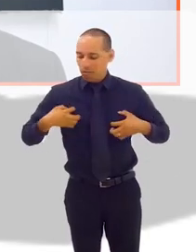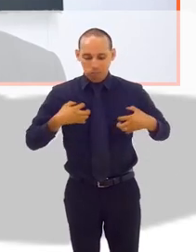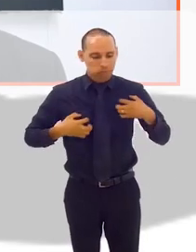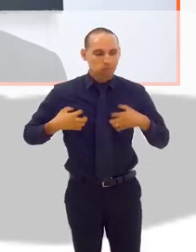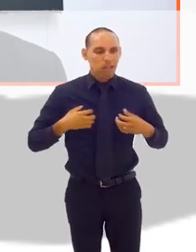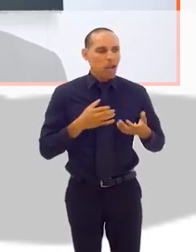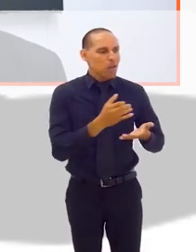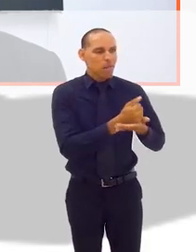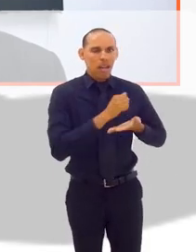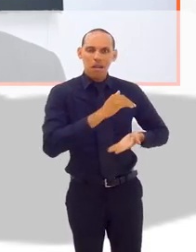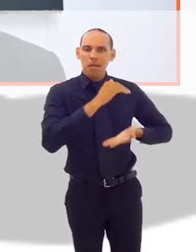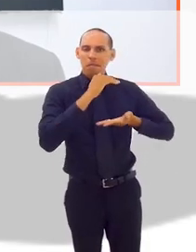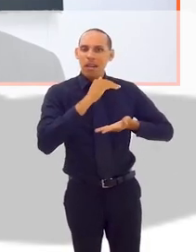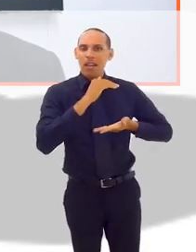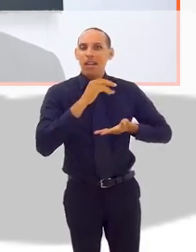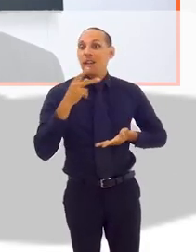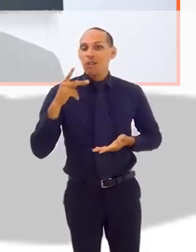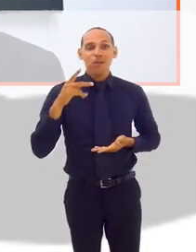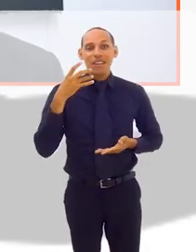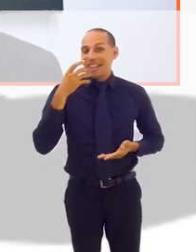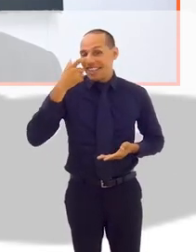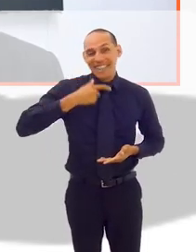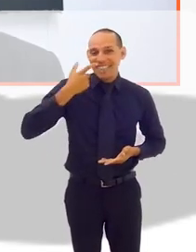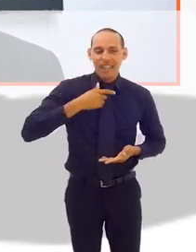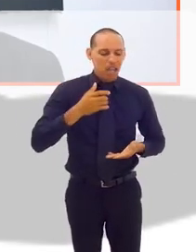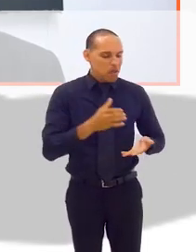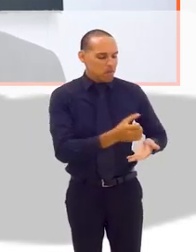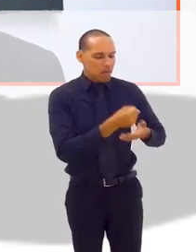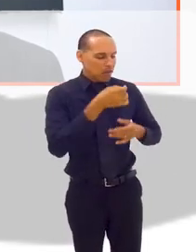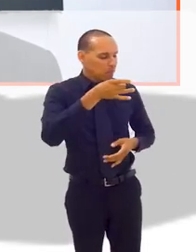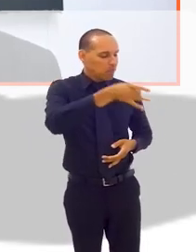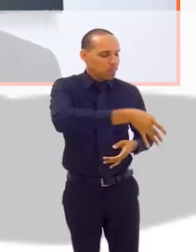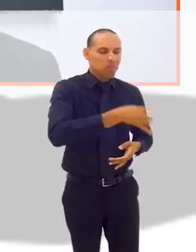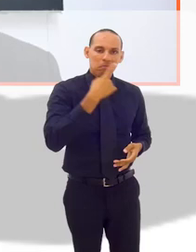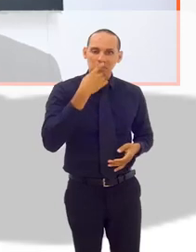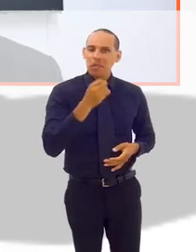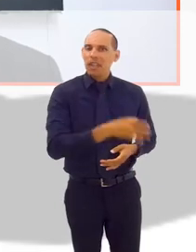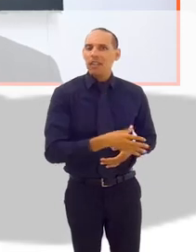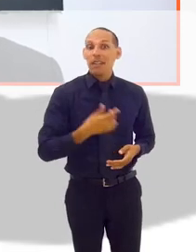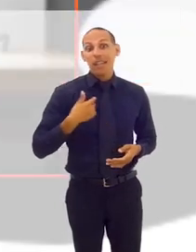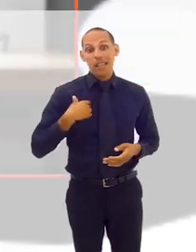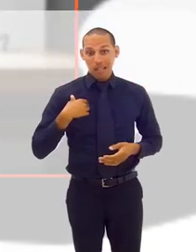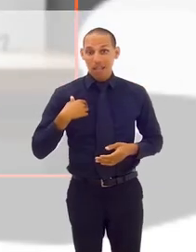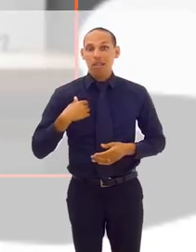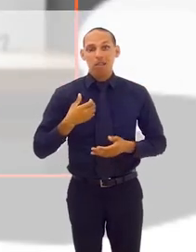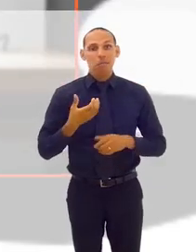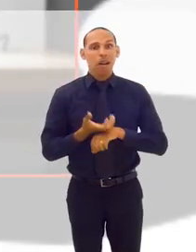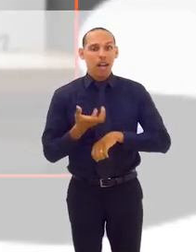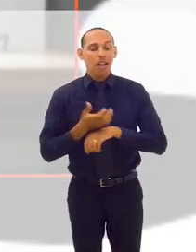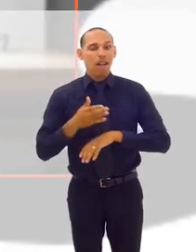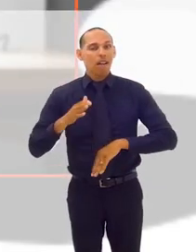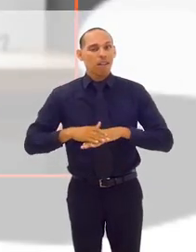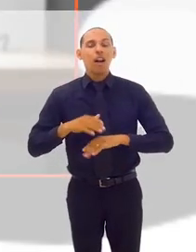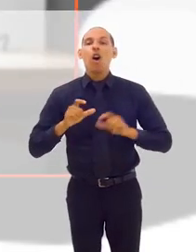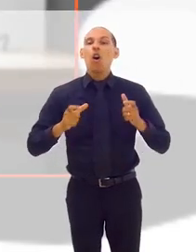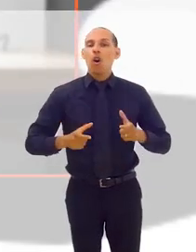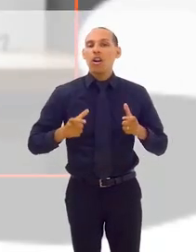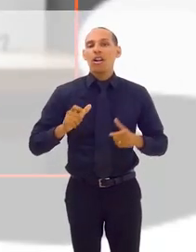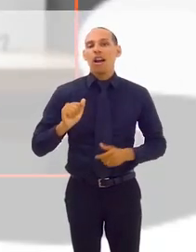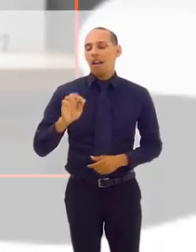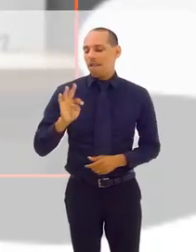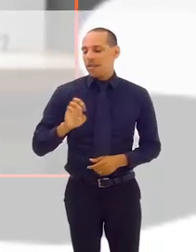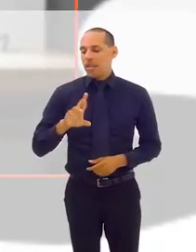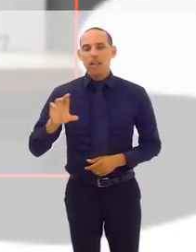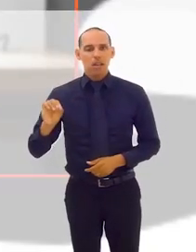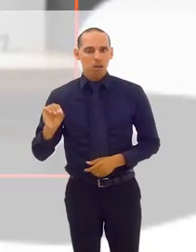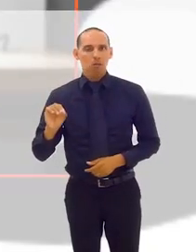inquietude, eu pegar e jogar uma embalagem, a sua inclusive é linda, no lixo. Eu já fiz matéria em aterro sanitário. É uma